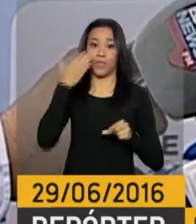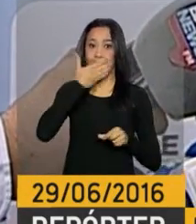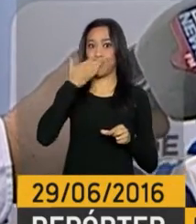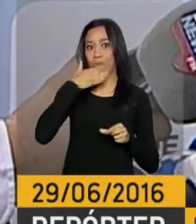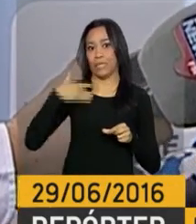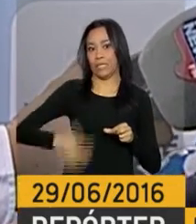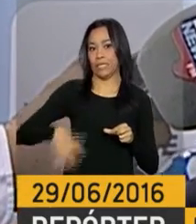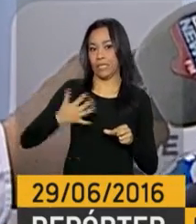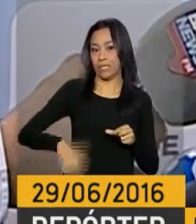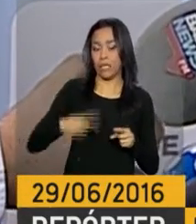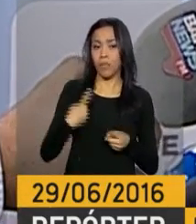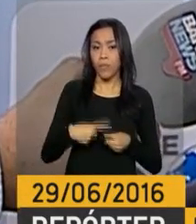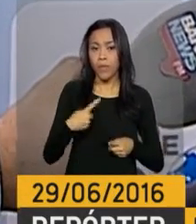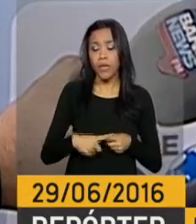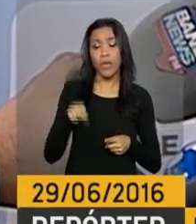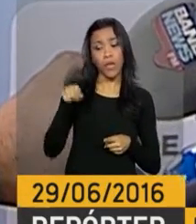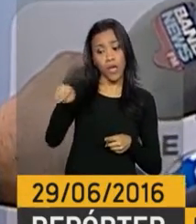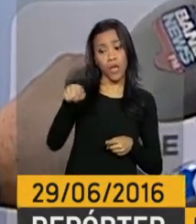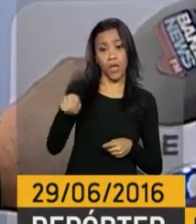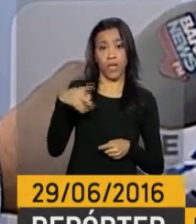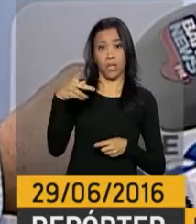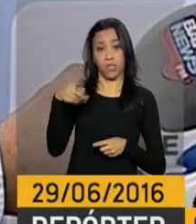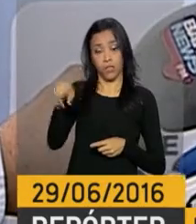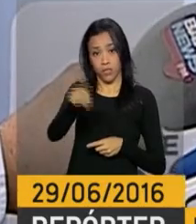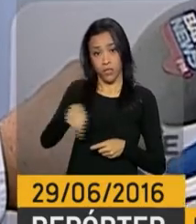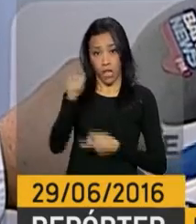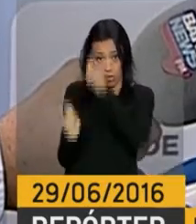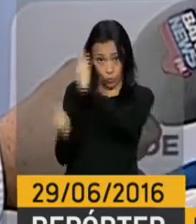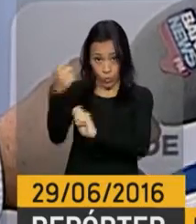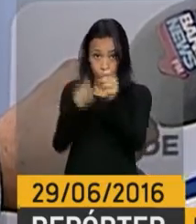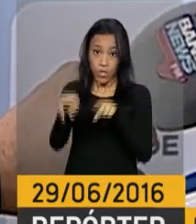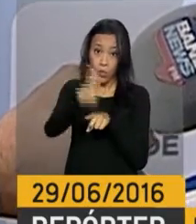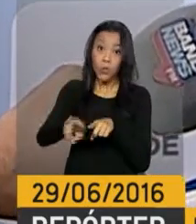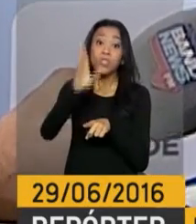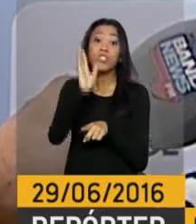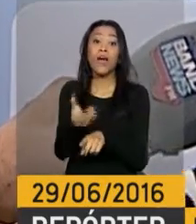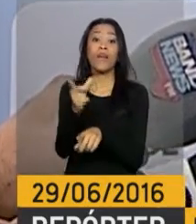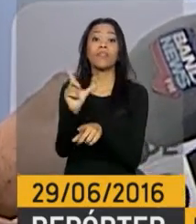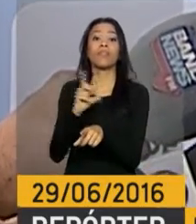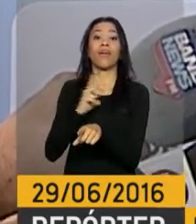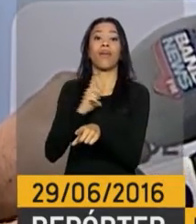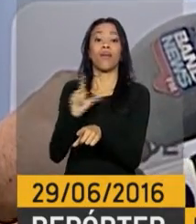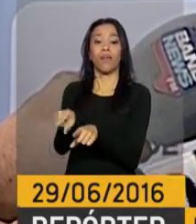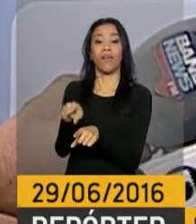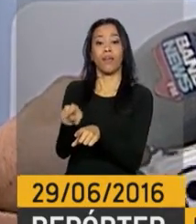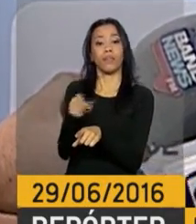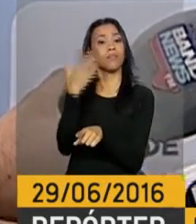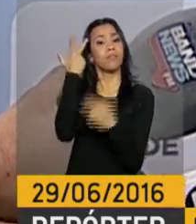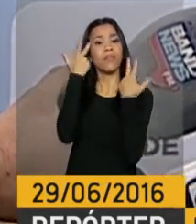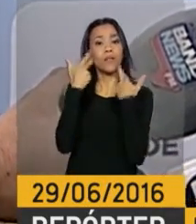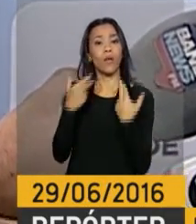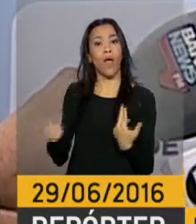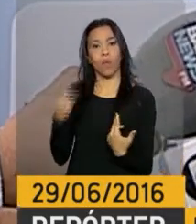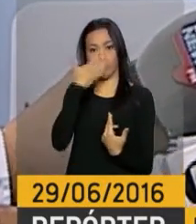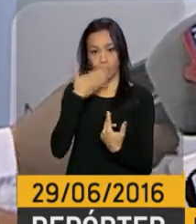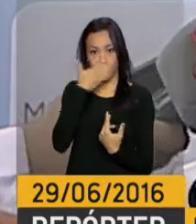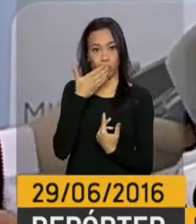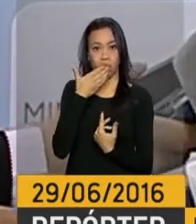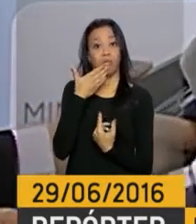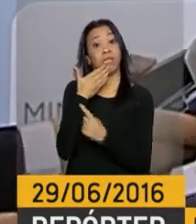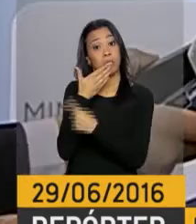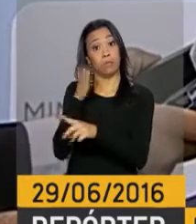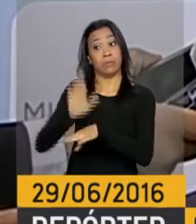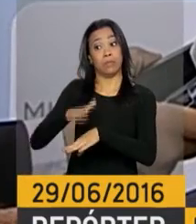porque a matéria-prima que é utilizada já vem com açúcar natural dos produtos. Então, é